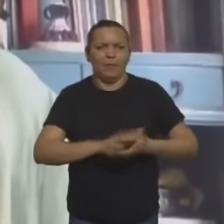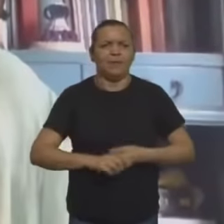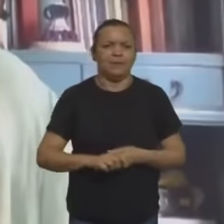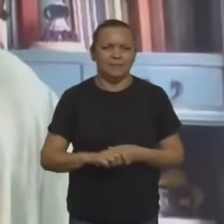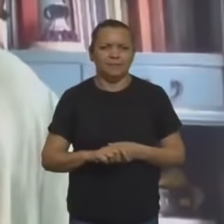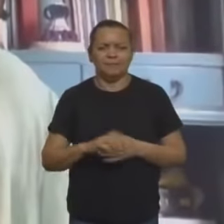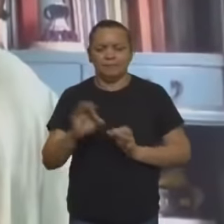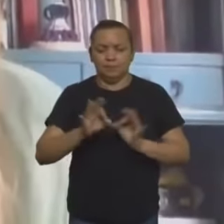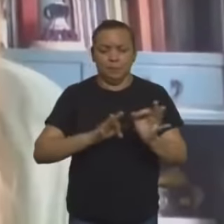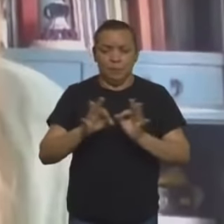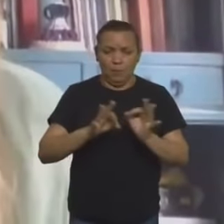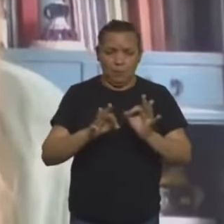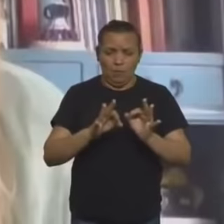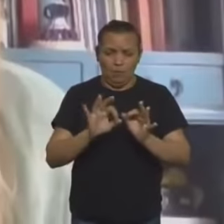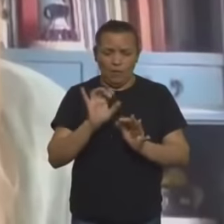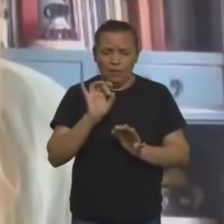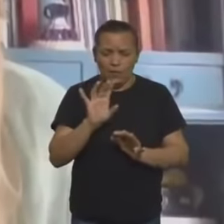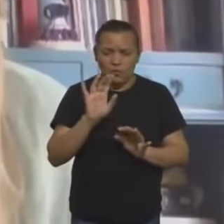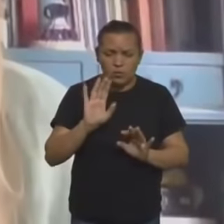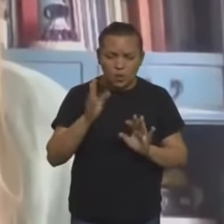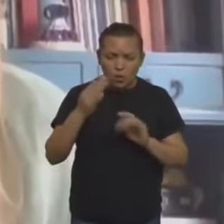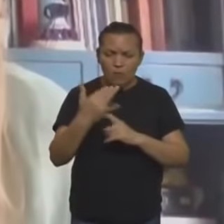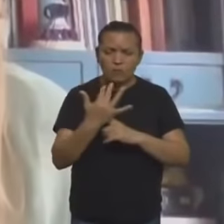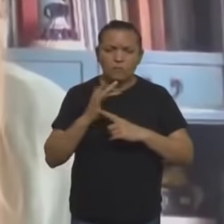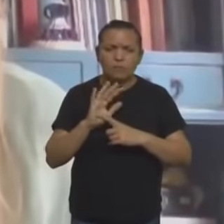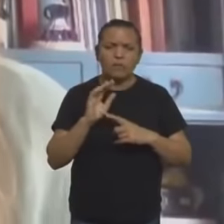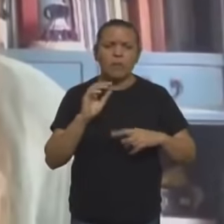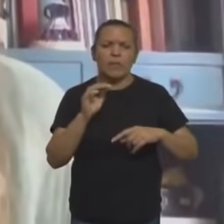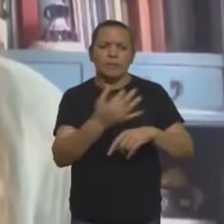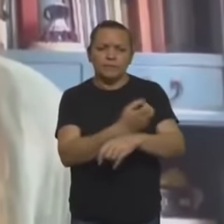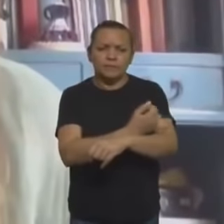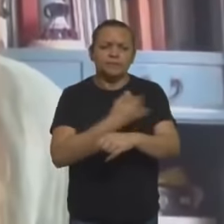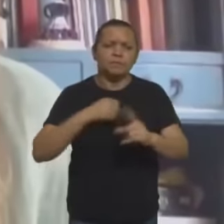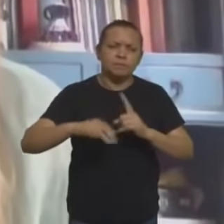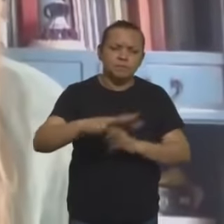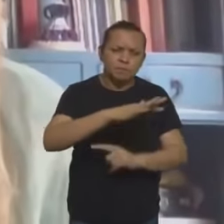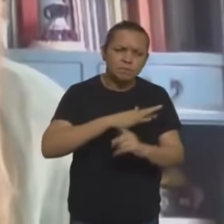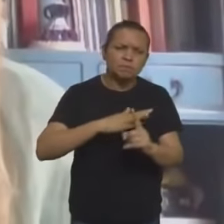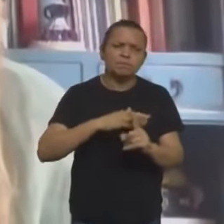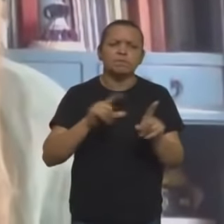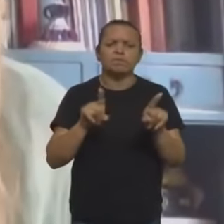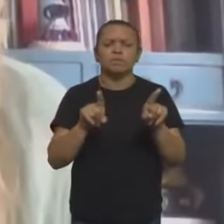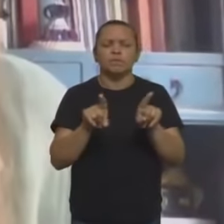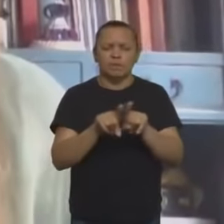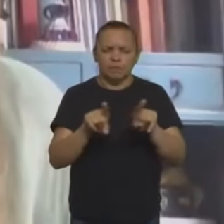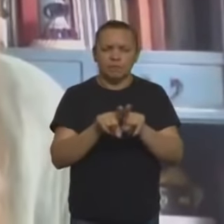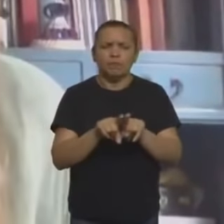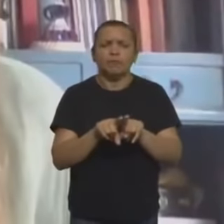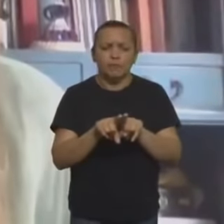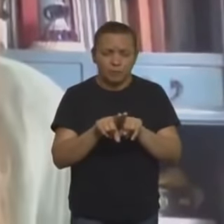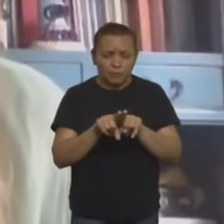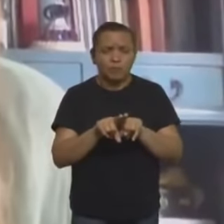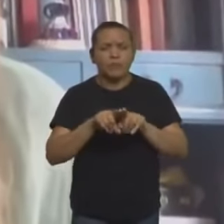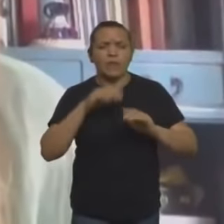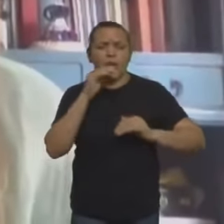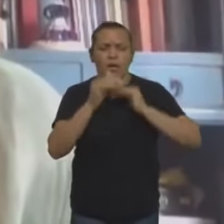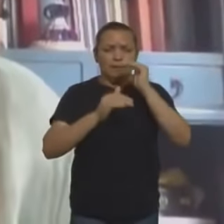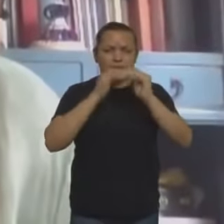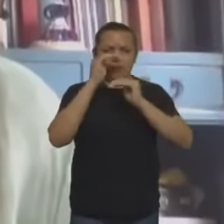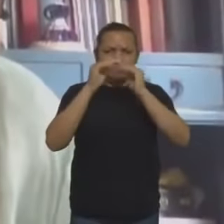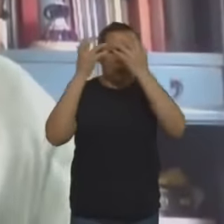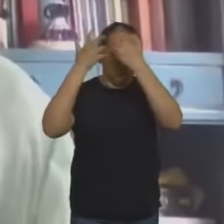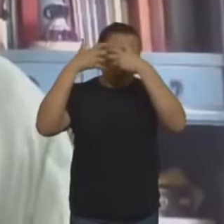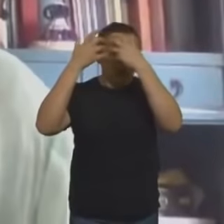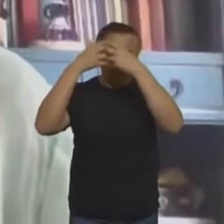um programa voltado só para desenvolvimento de habilidades socioemocionais? É um programa que trabalha muito também o desenvolvimento cognitivo